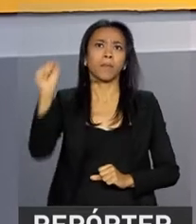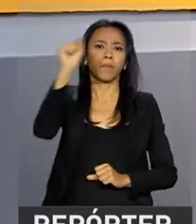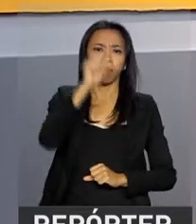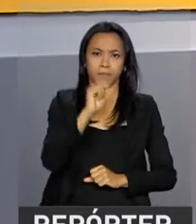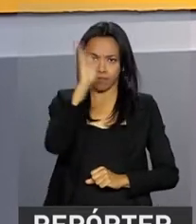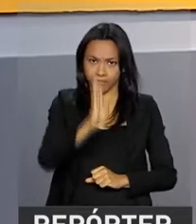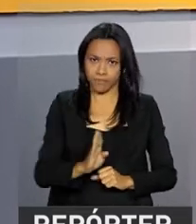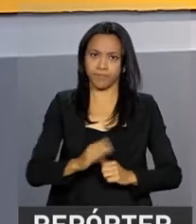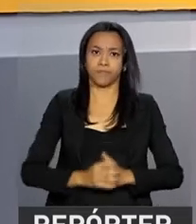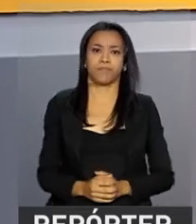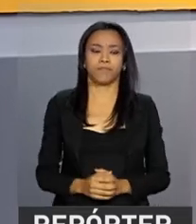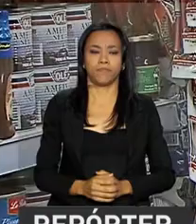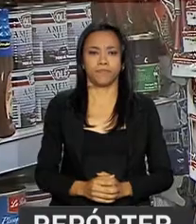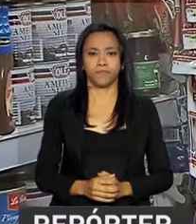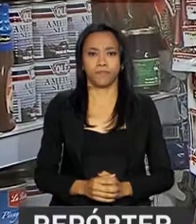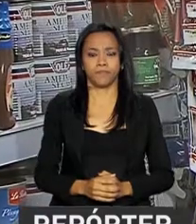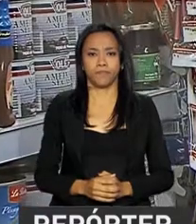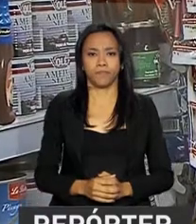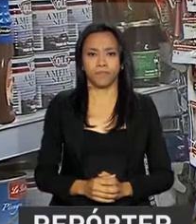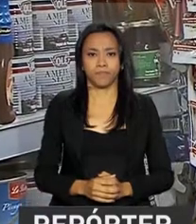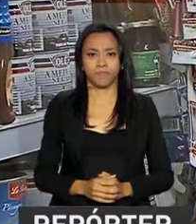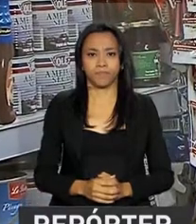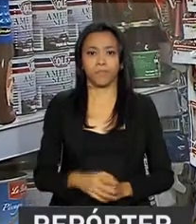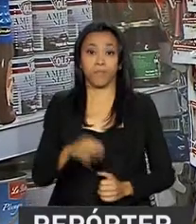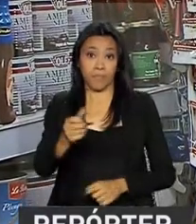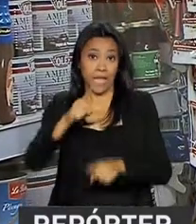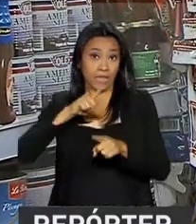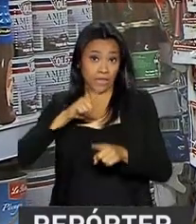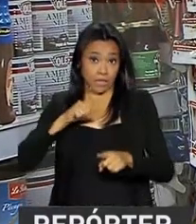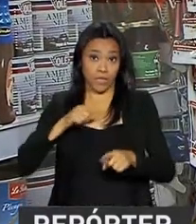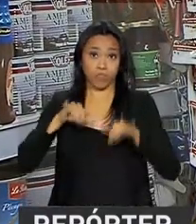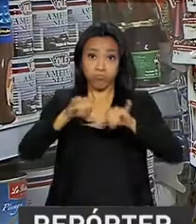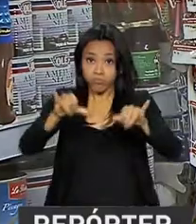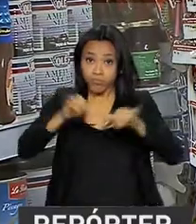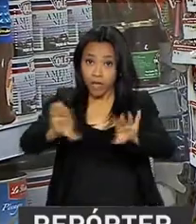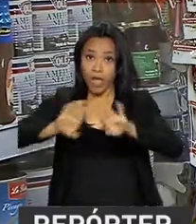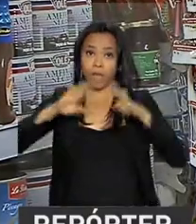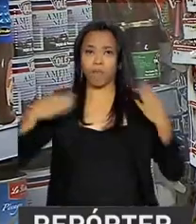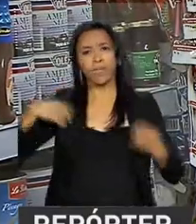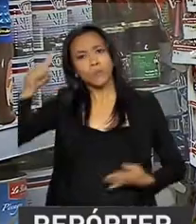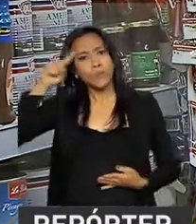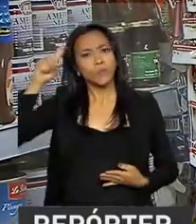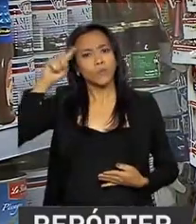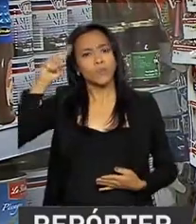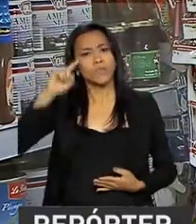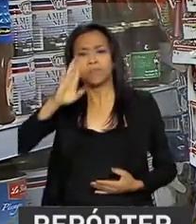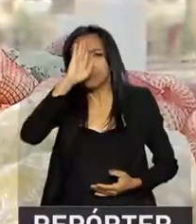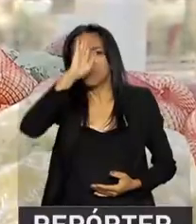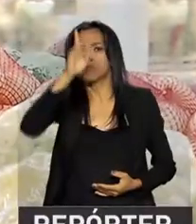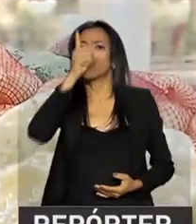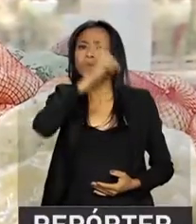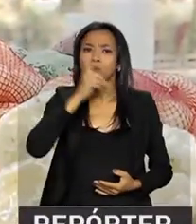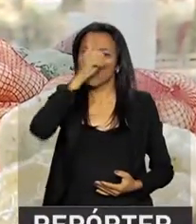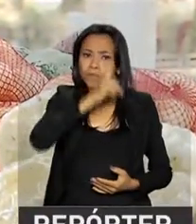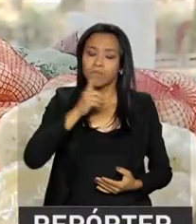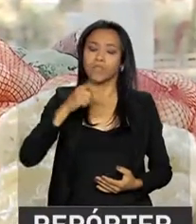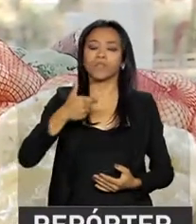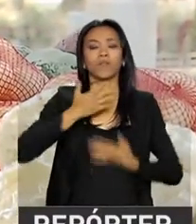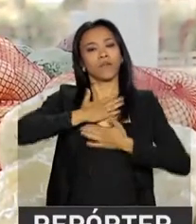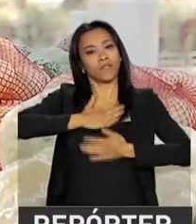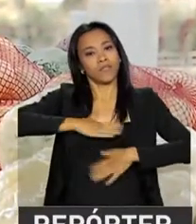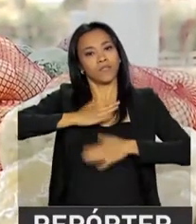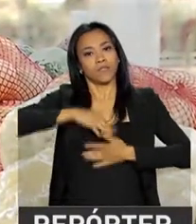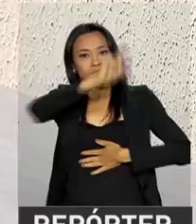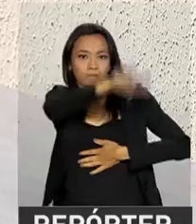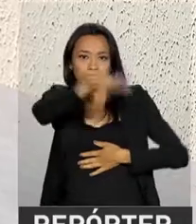cidades pelo mercado aberto todos os dias inclusive nos finais de semana é uma comodidade para os